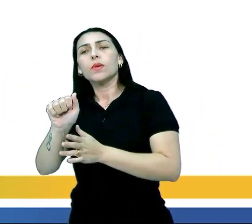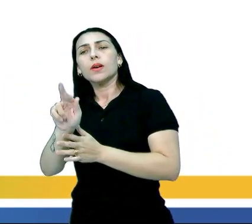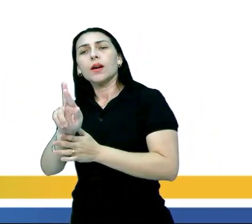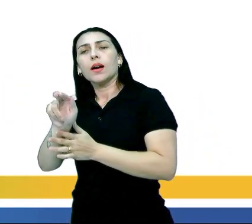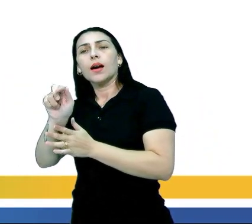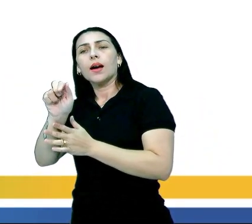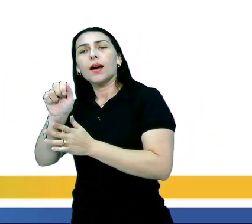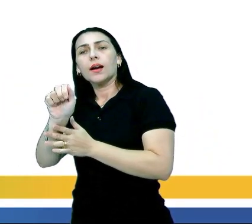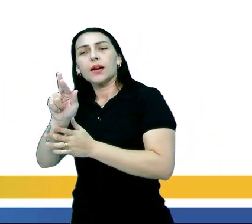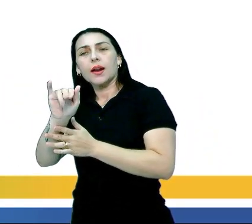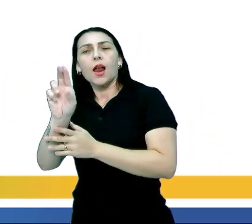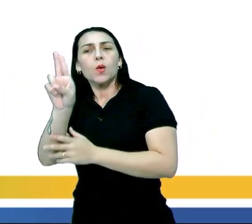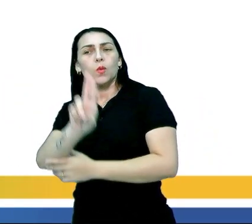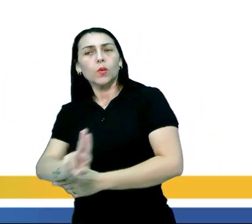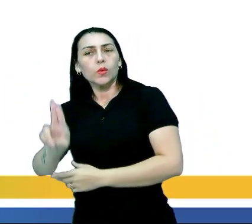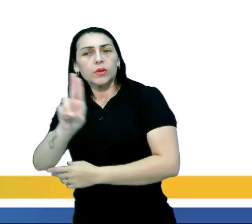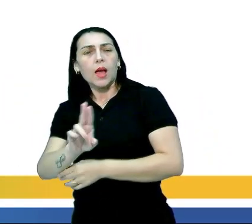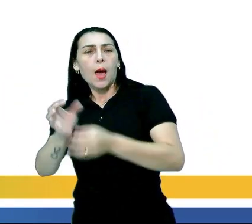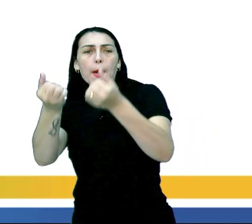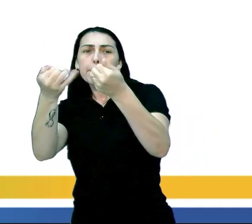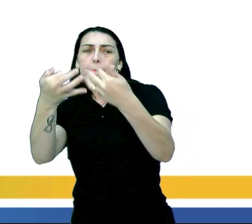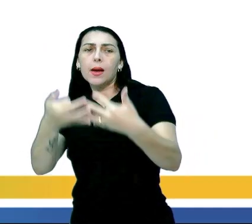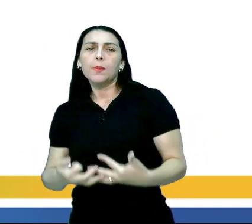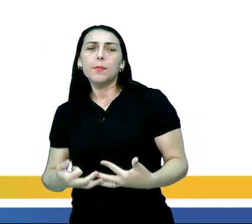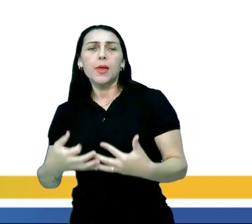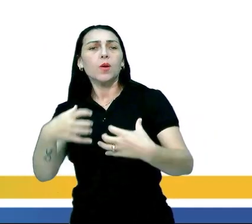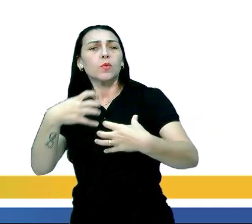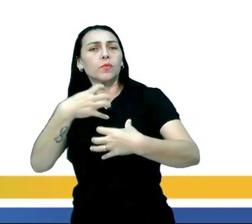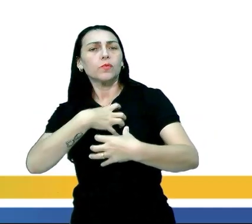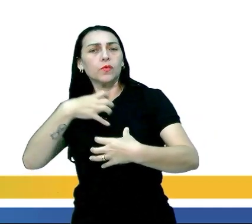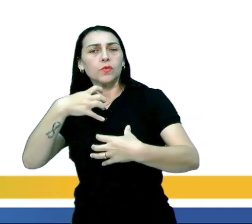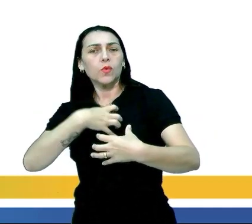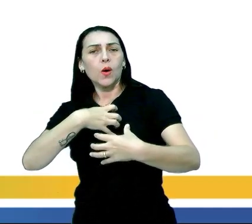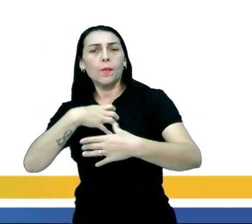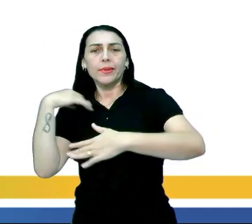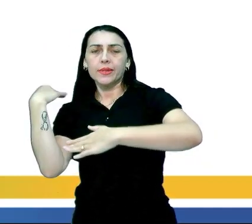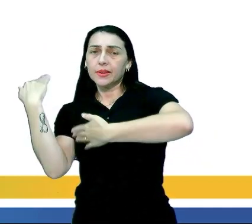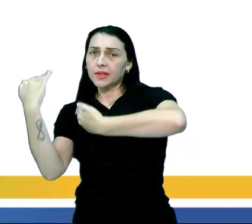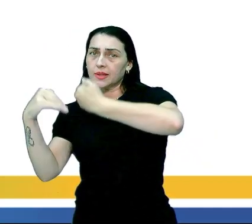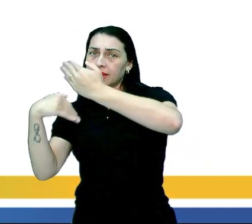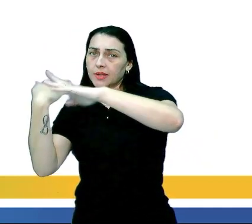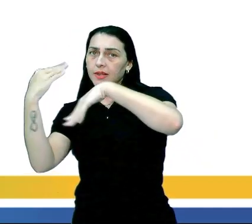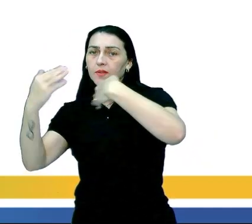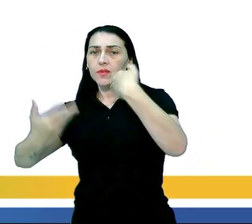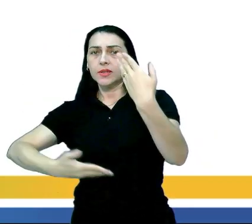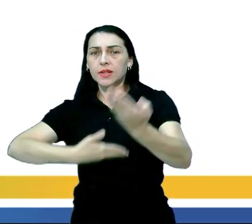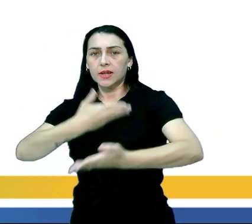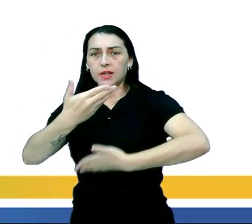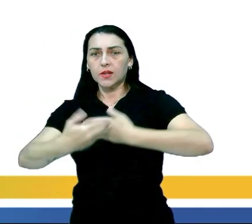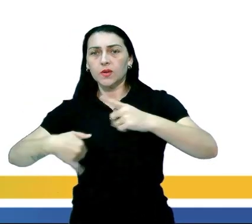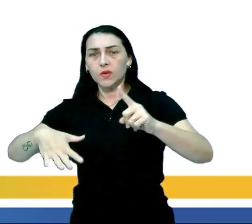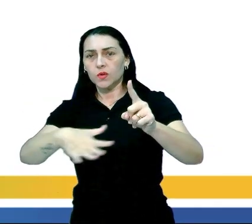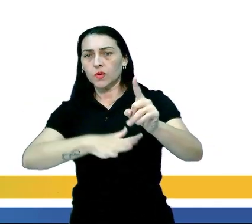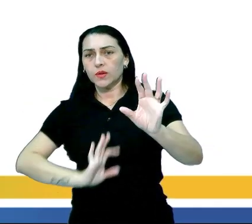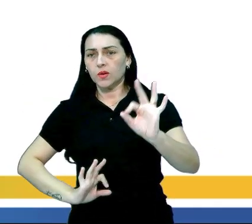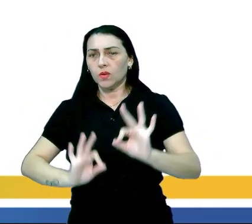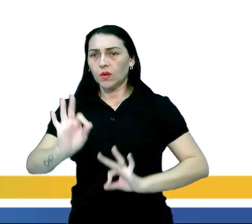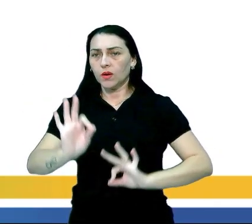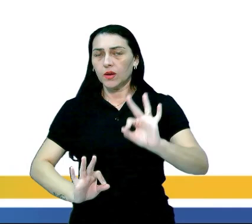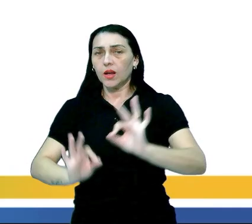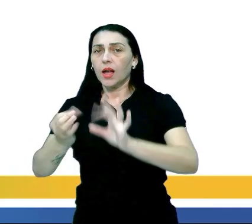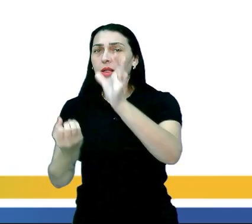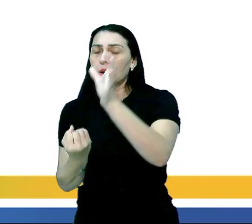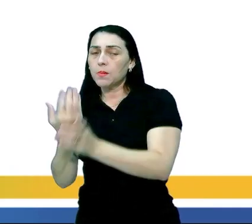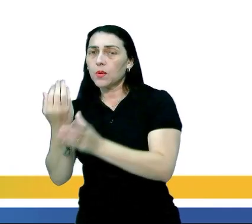conceito questão agrária é utilizado para explicar as formas como se desenvolvem